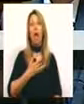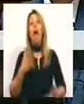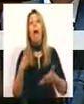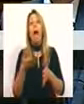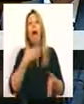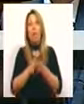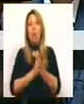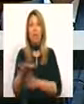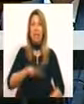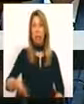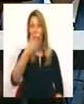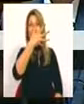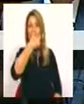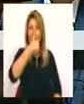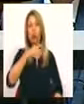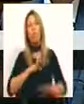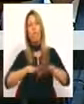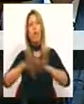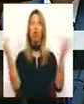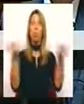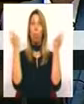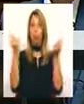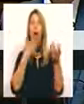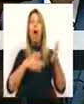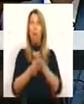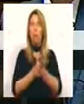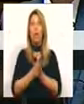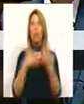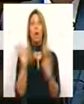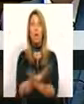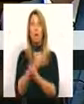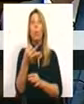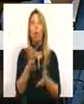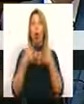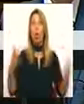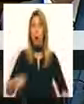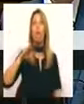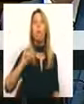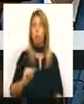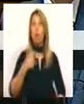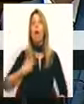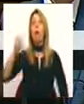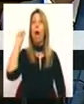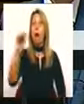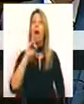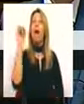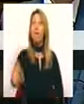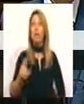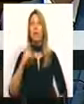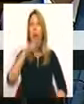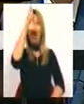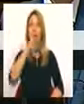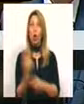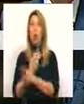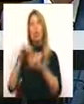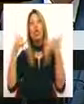exemplo de Drogão, aproveitou o luto para alertar este Governo para corrigir o que estava mal. E este Governo aproveitou-se do luto das